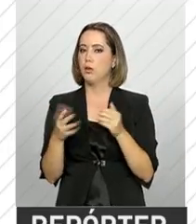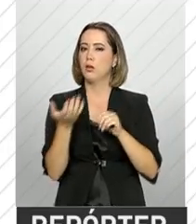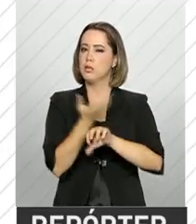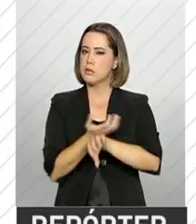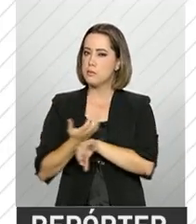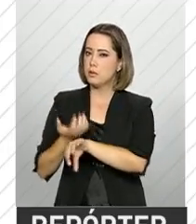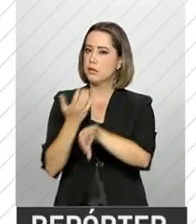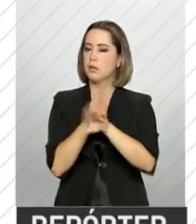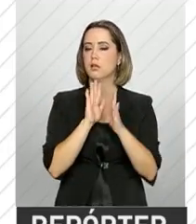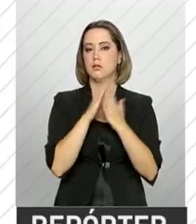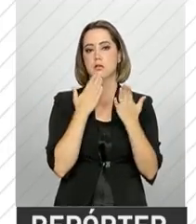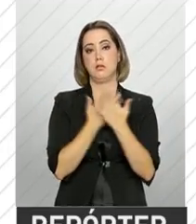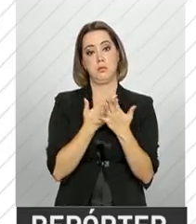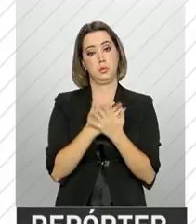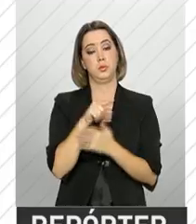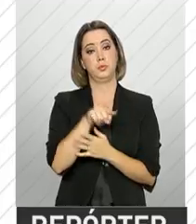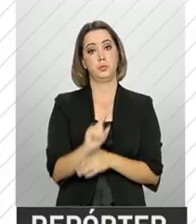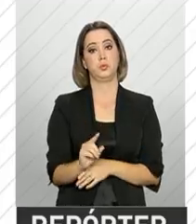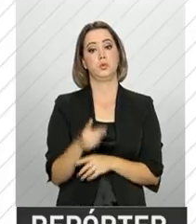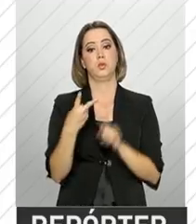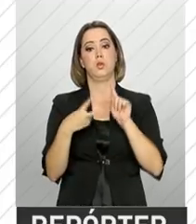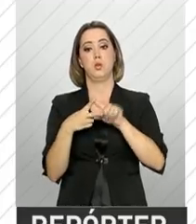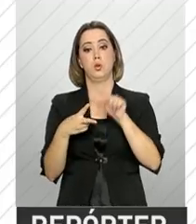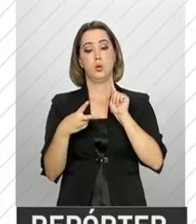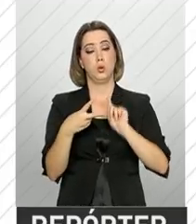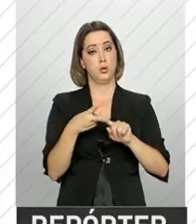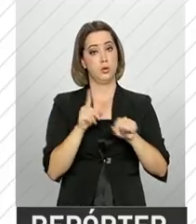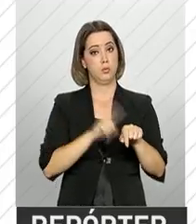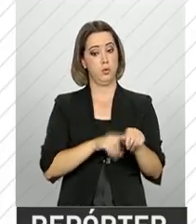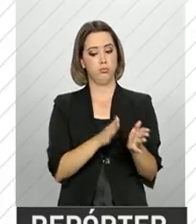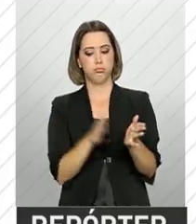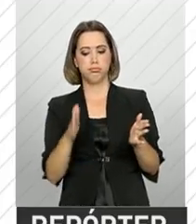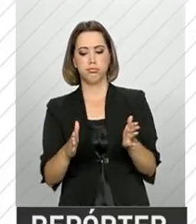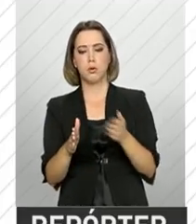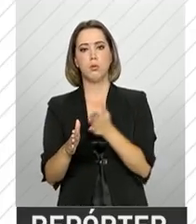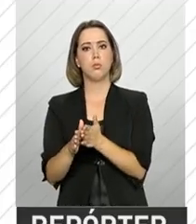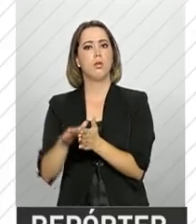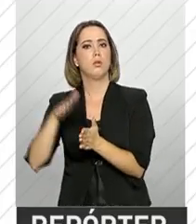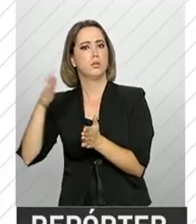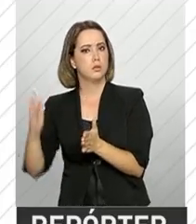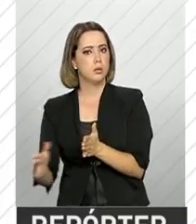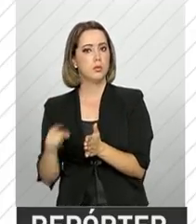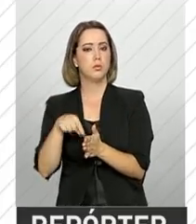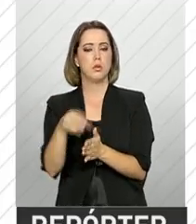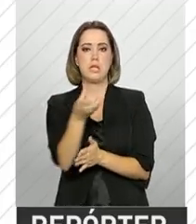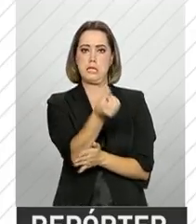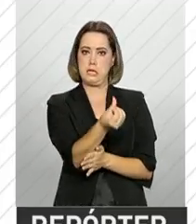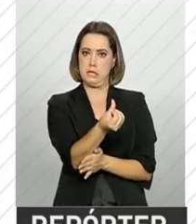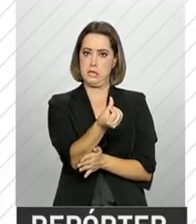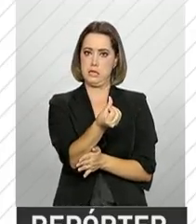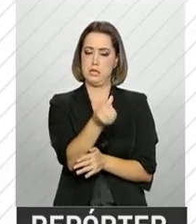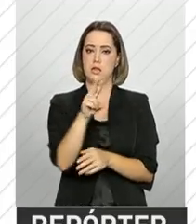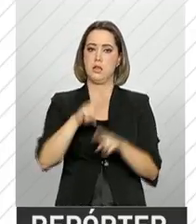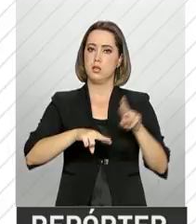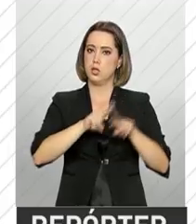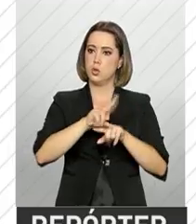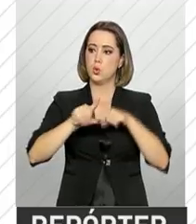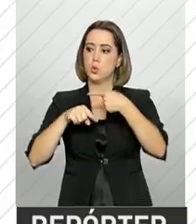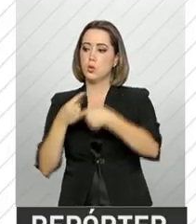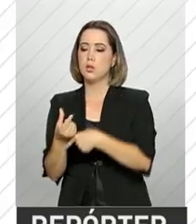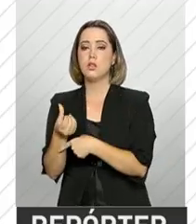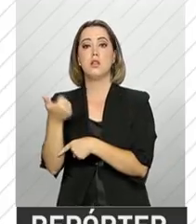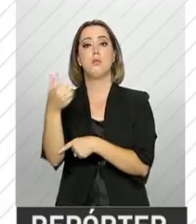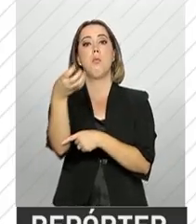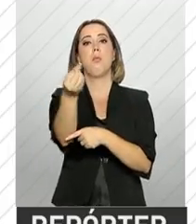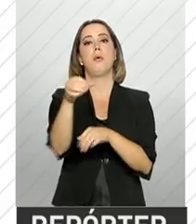fases de competição a primeira etapa será realizada em 6 de junho e a segunda em 16 de Setembro